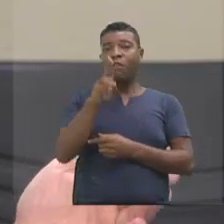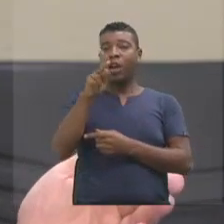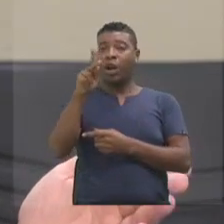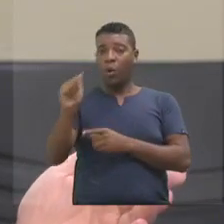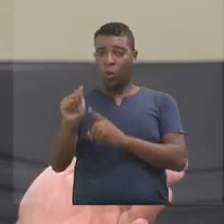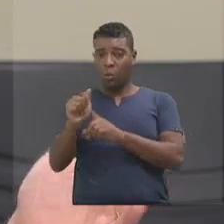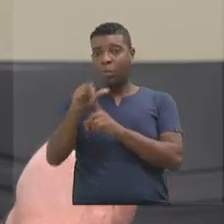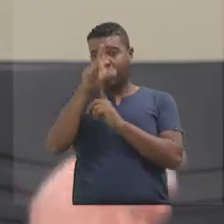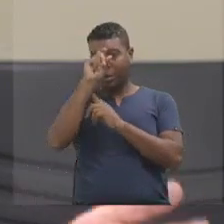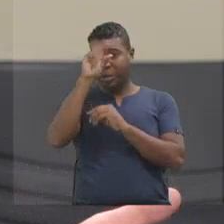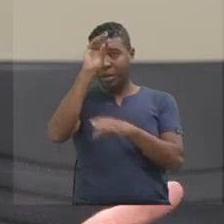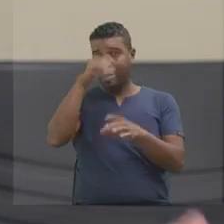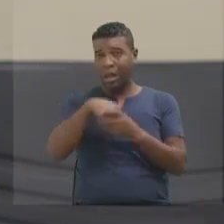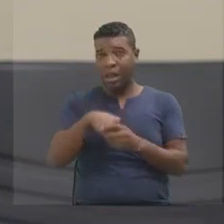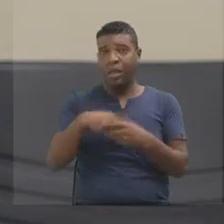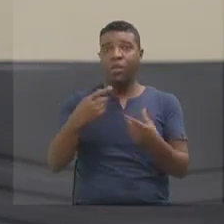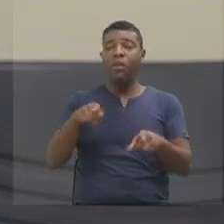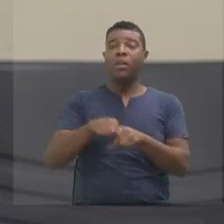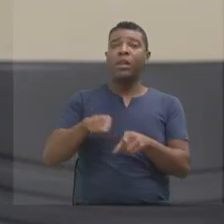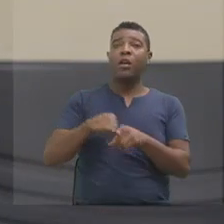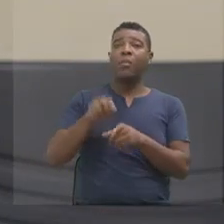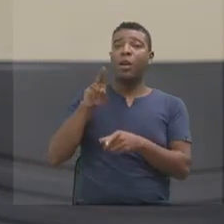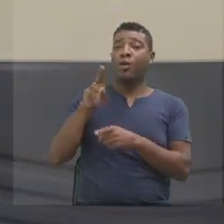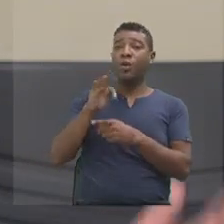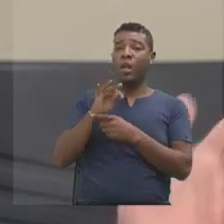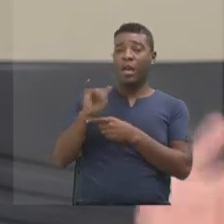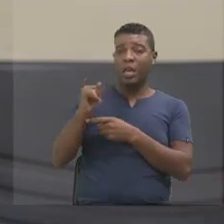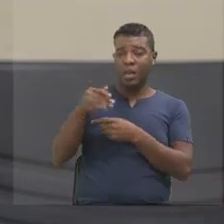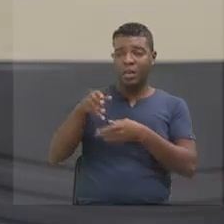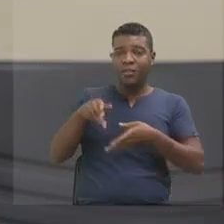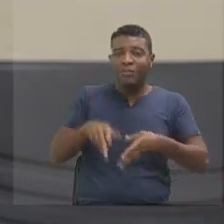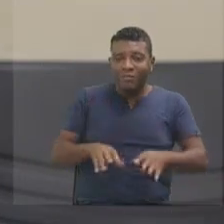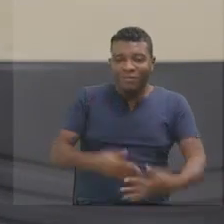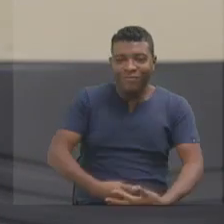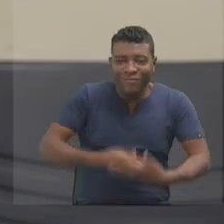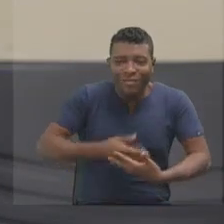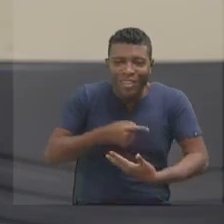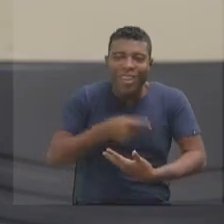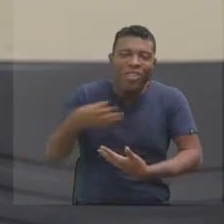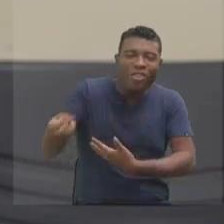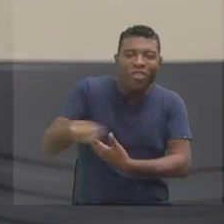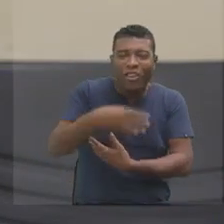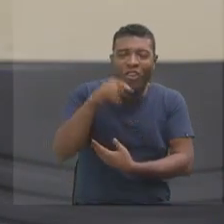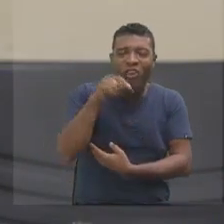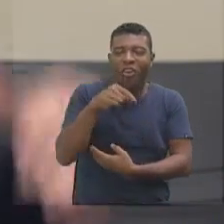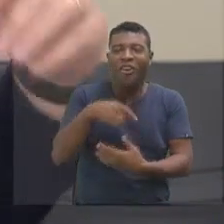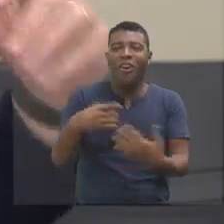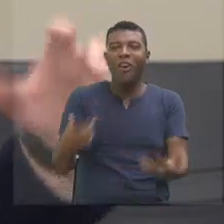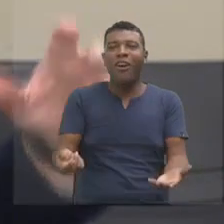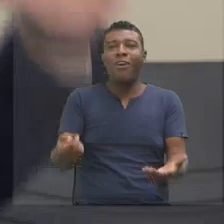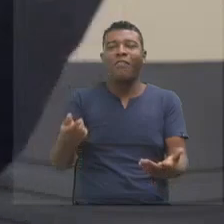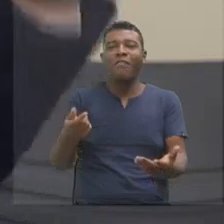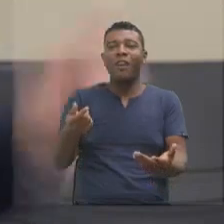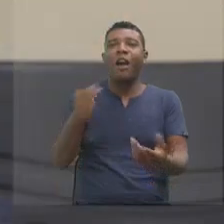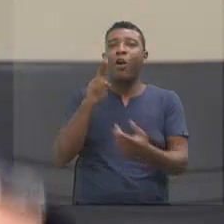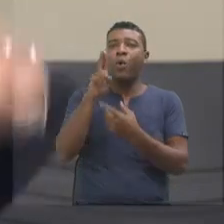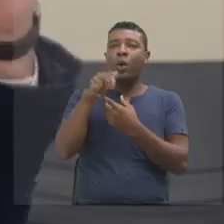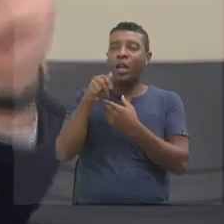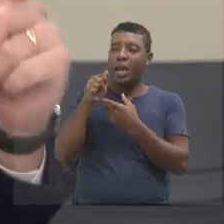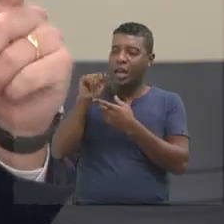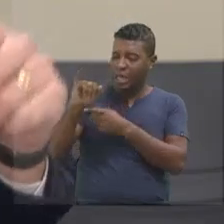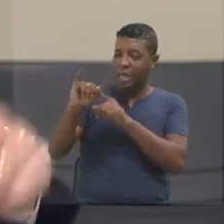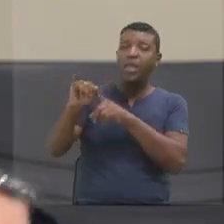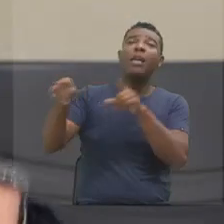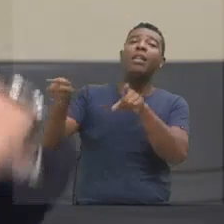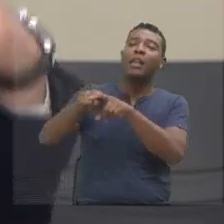a uma UTI Neonatal recém implementada numa maternidade de alto risco Nair que faz parte da